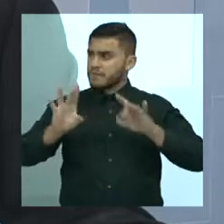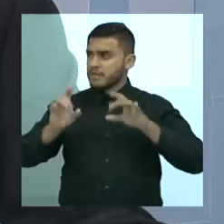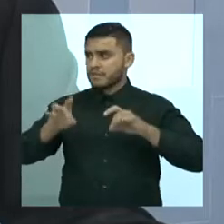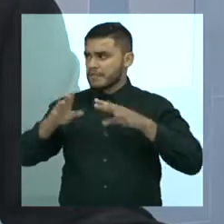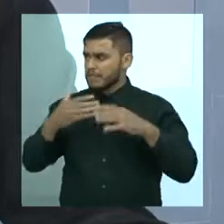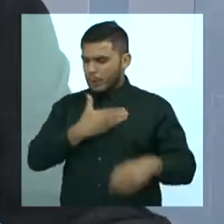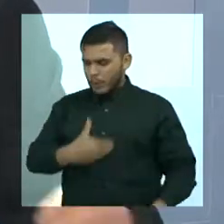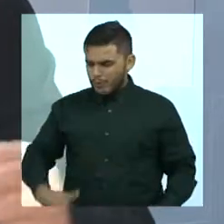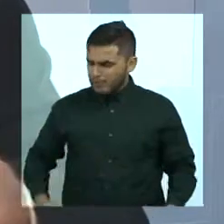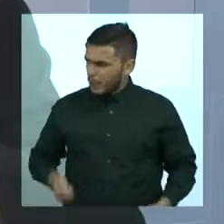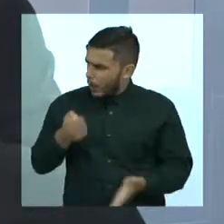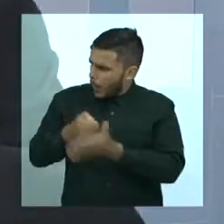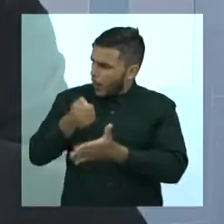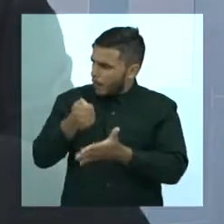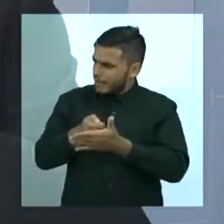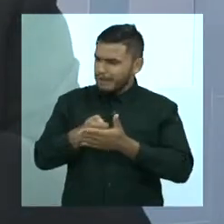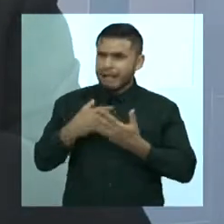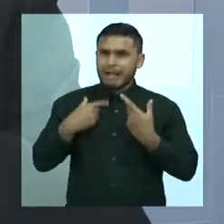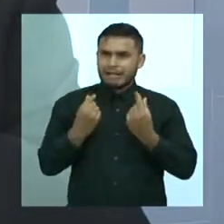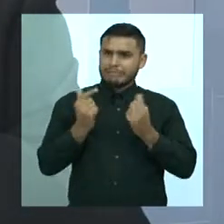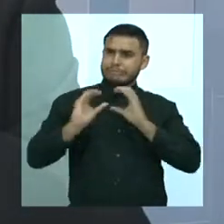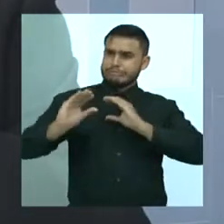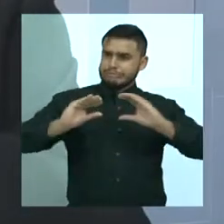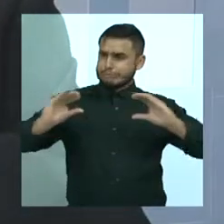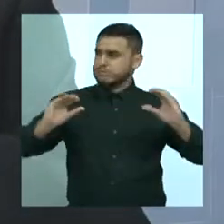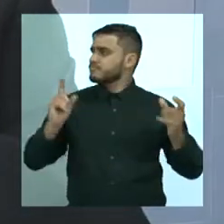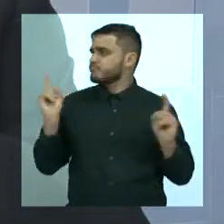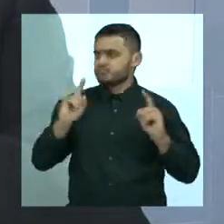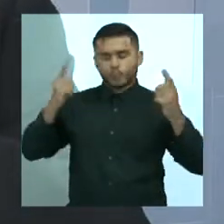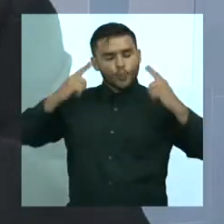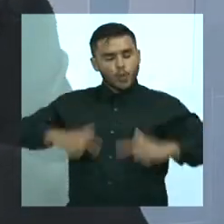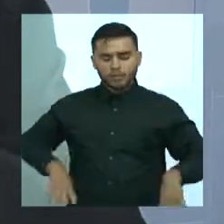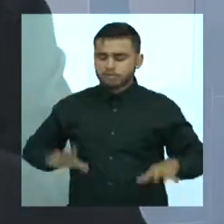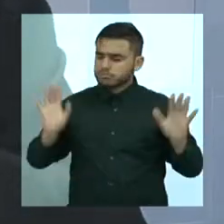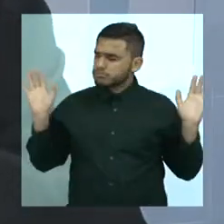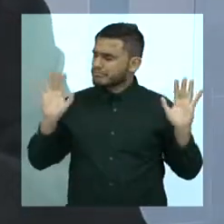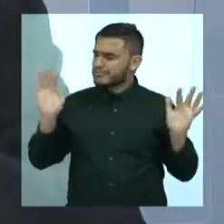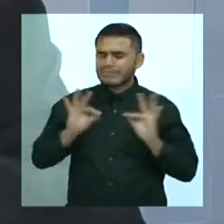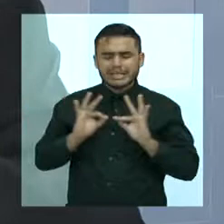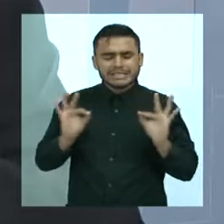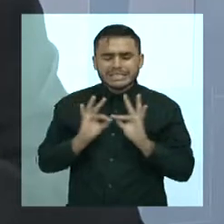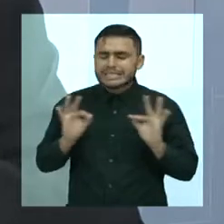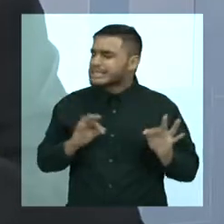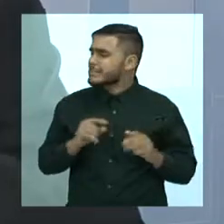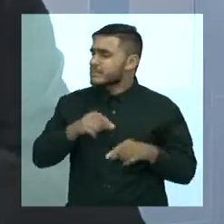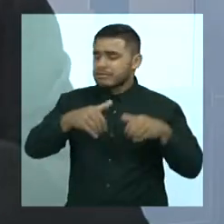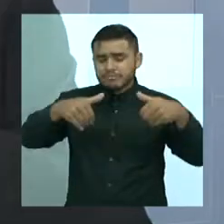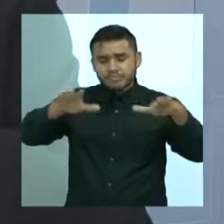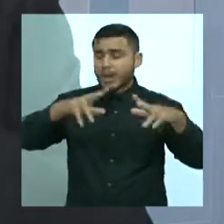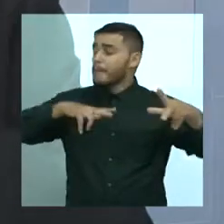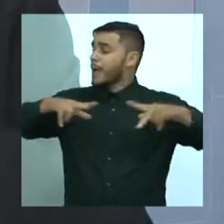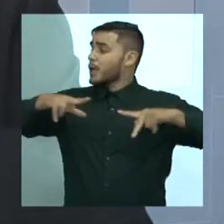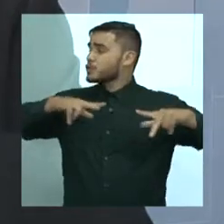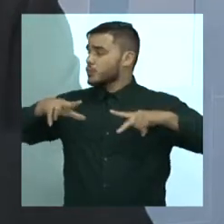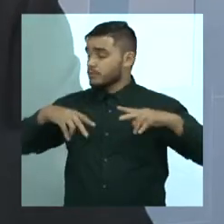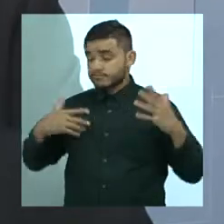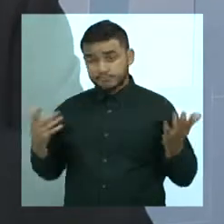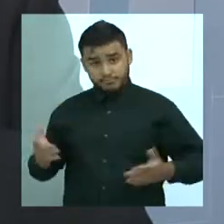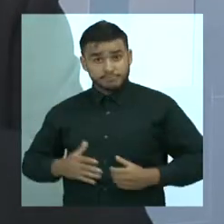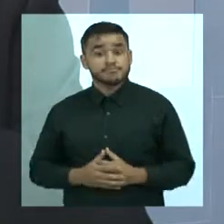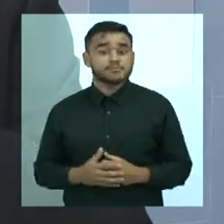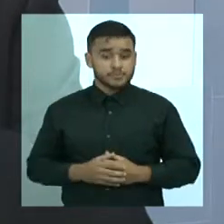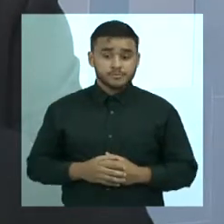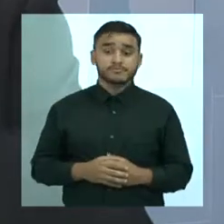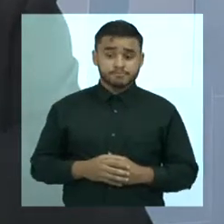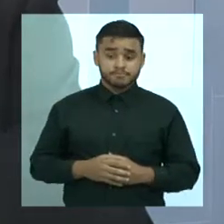mistas. Aquelas autarquias, né, Paulo? Que o governo tem uma porcentagem, uma participação. Ele